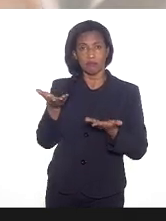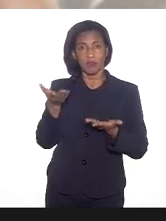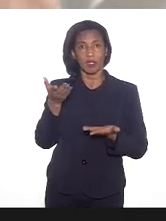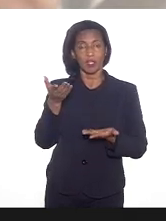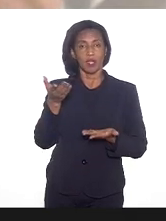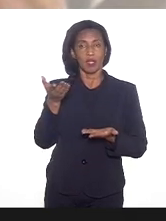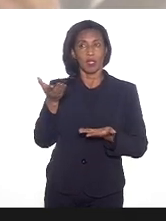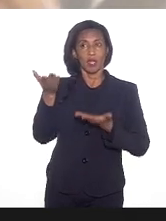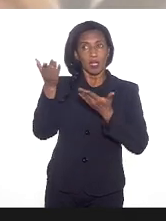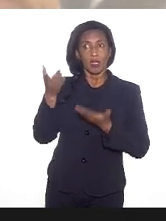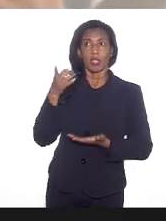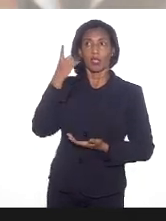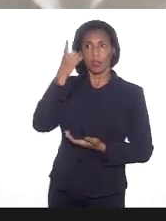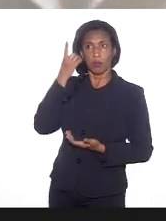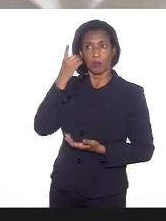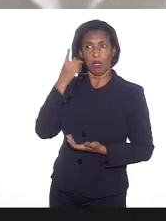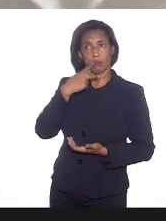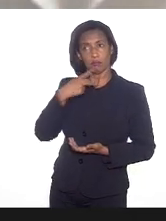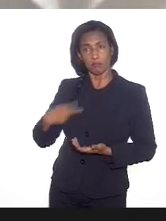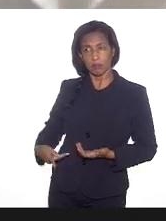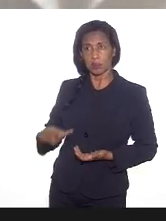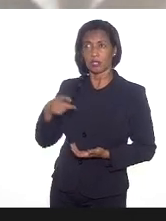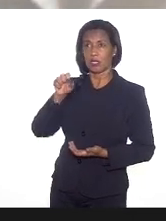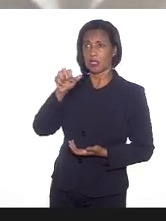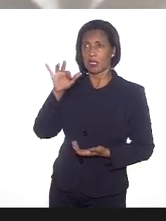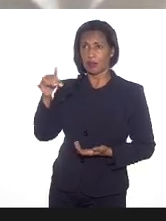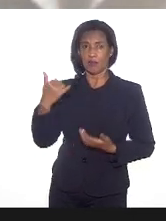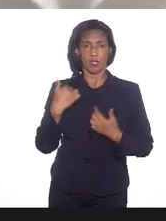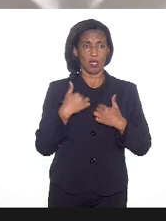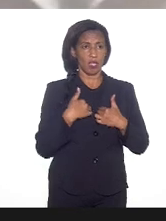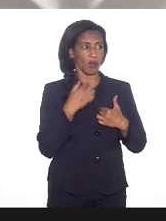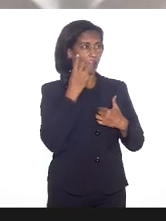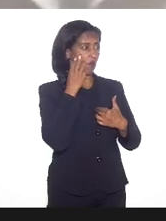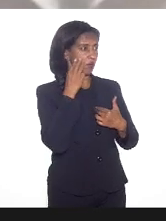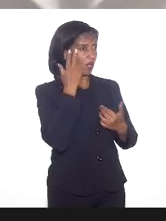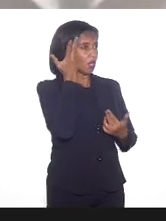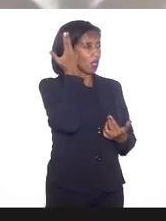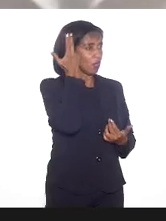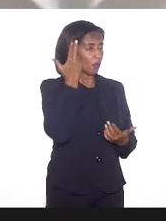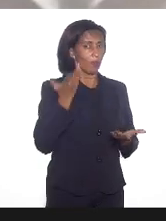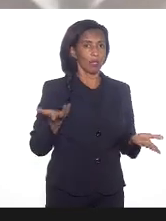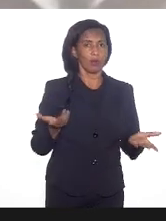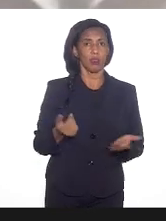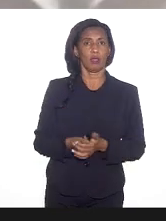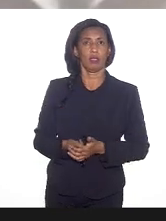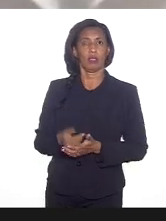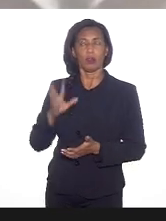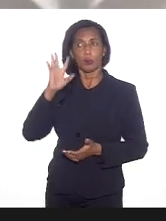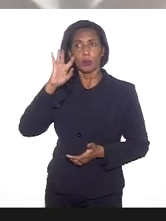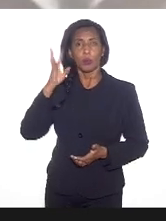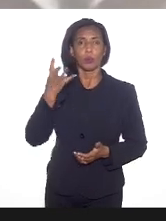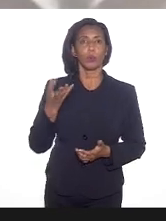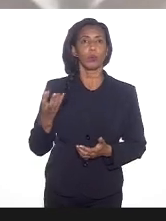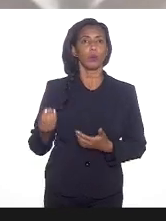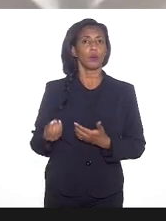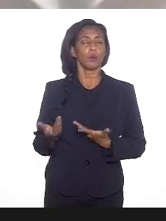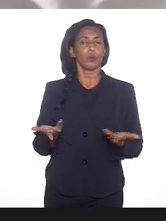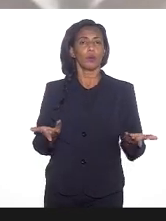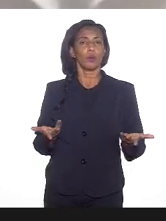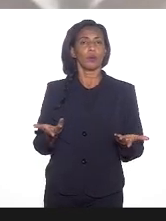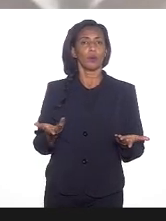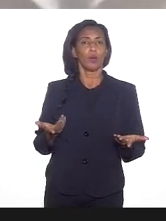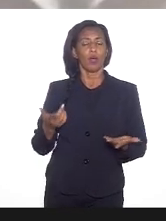deputado Flávio Serafini, eu, deputado Valdeque, Eliomar, que decidimos a favor